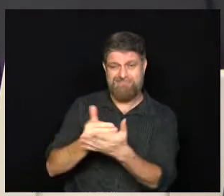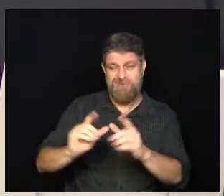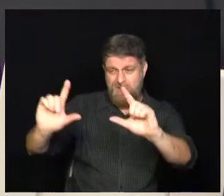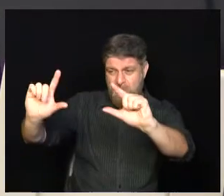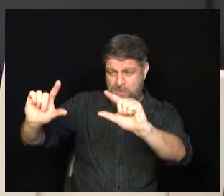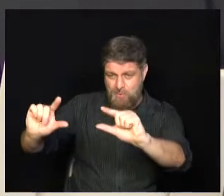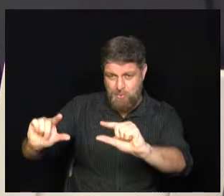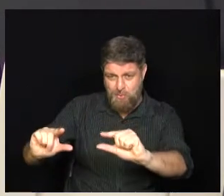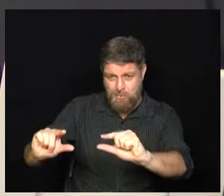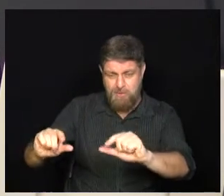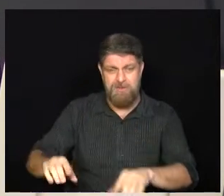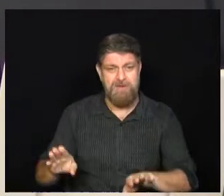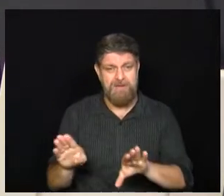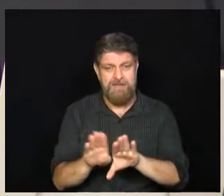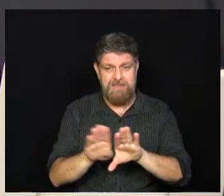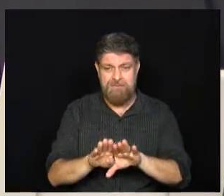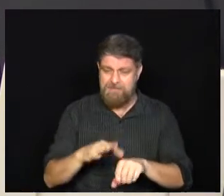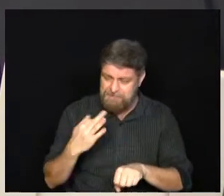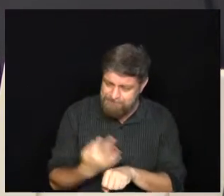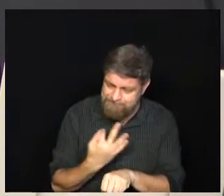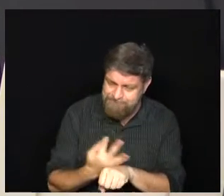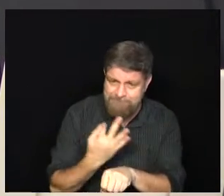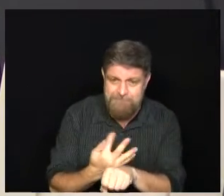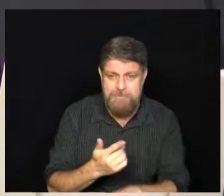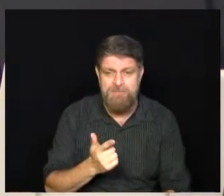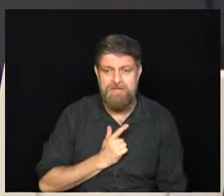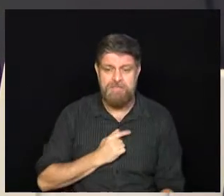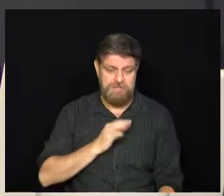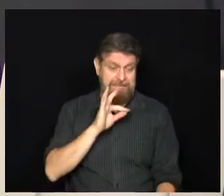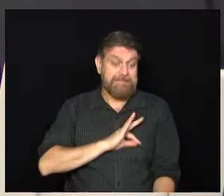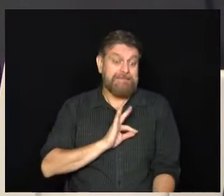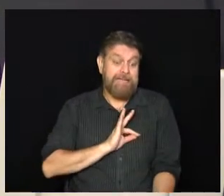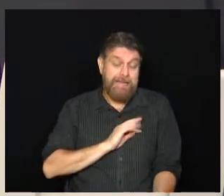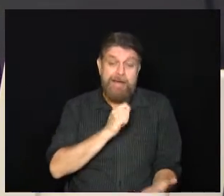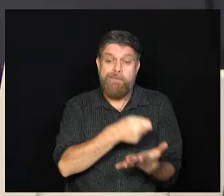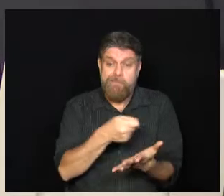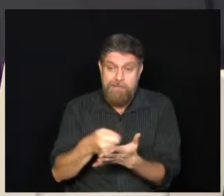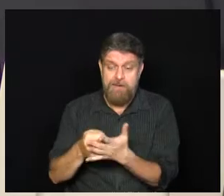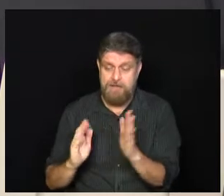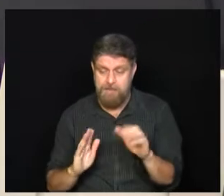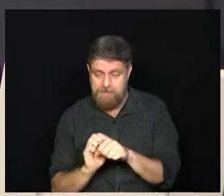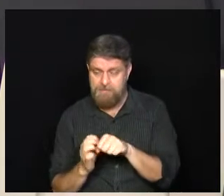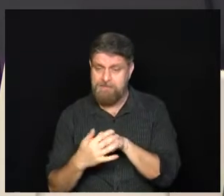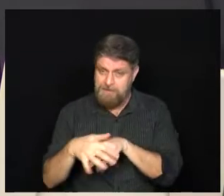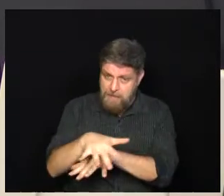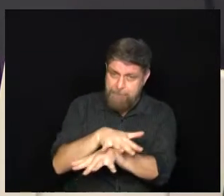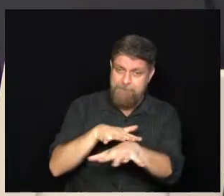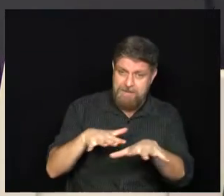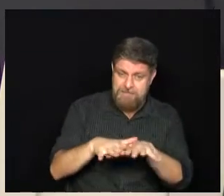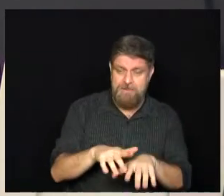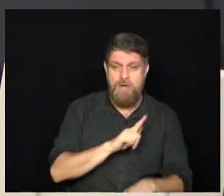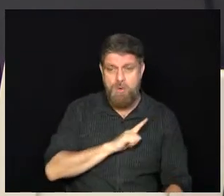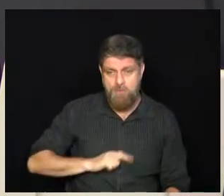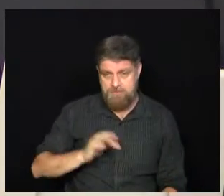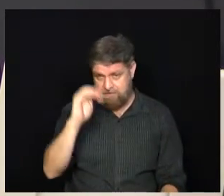também para suportar aí as despesas de salário e com a pandemia também, de ajuda financeira